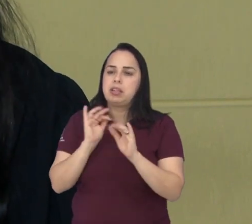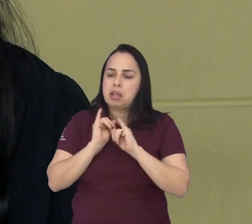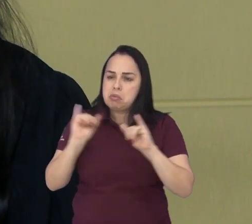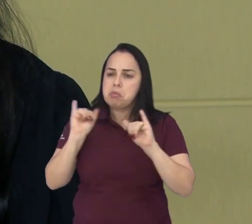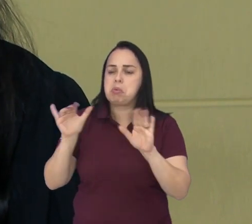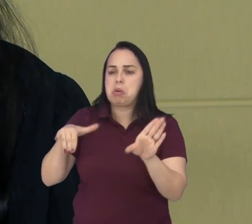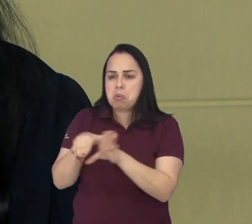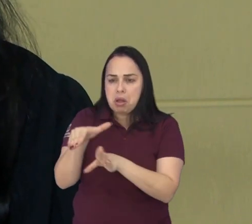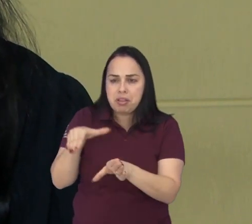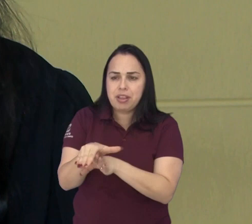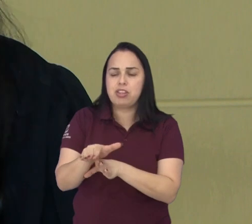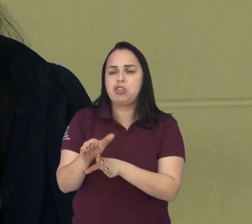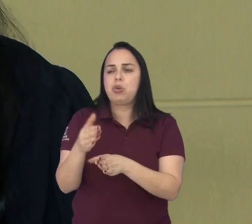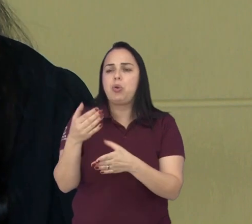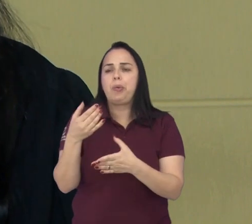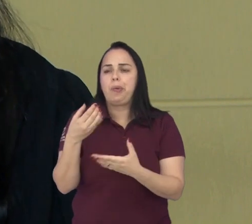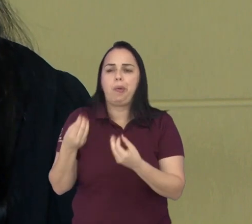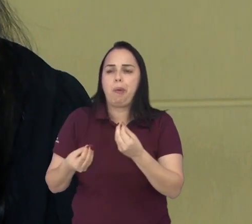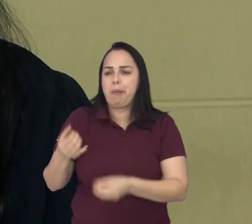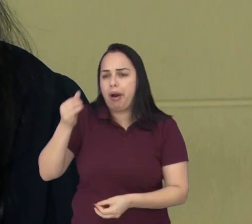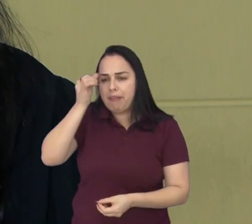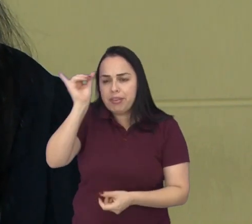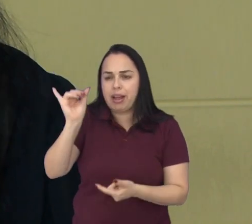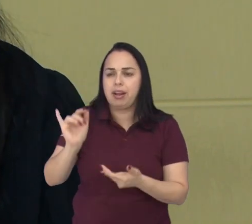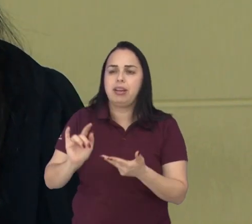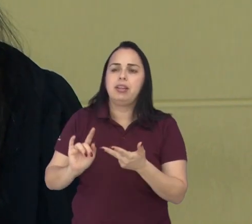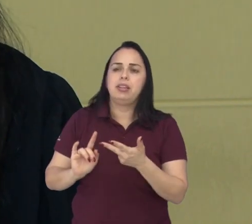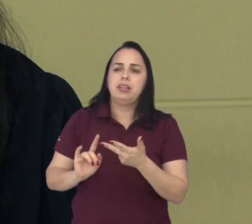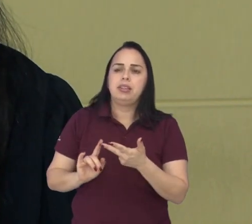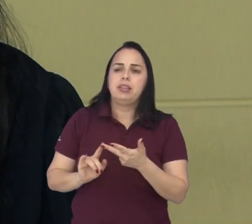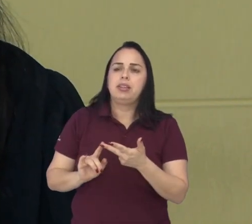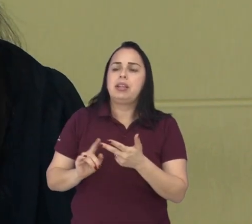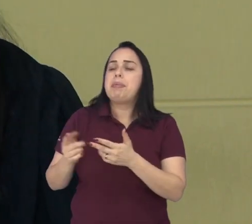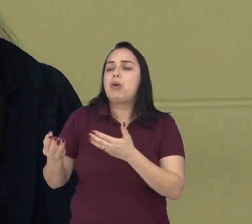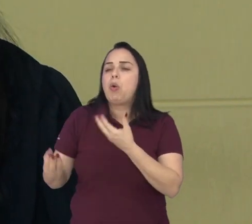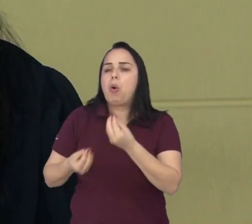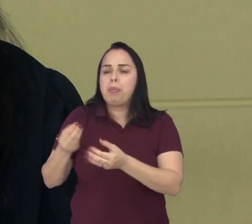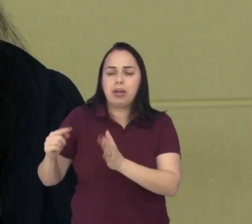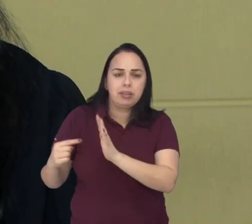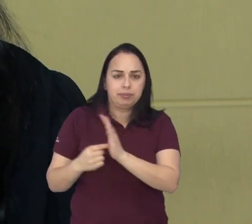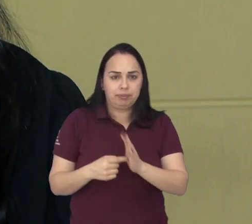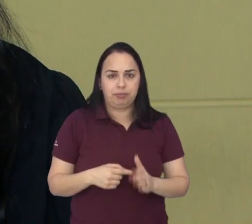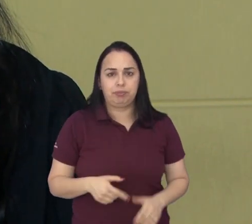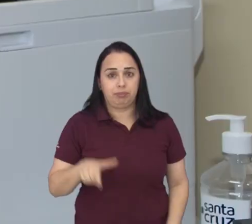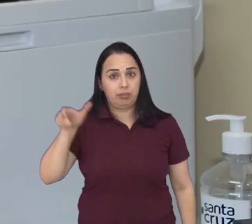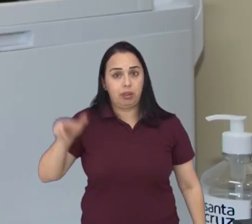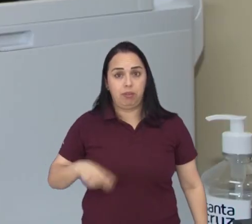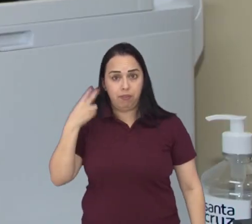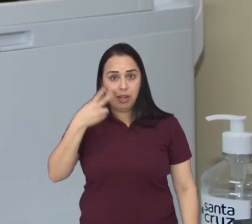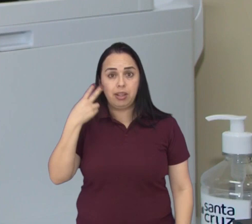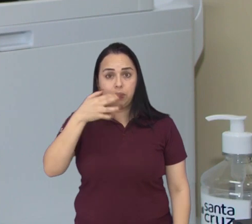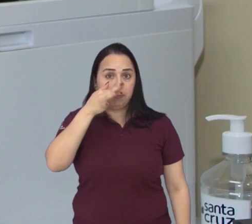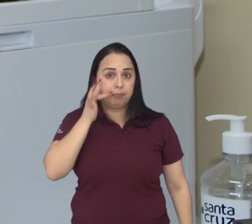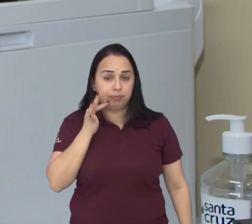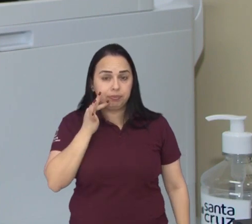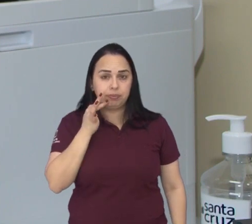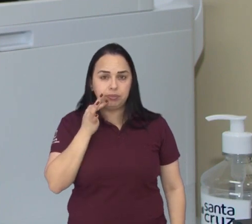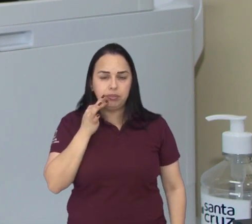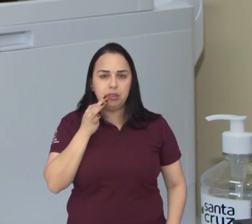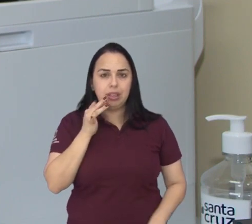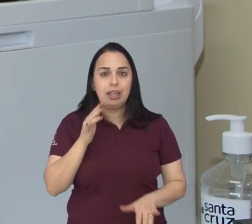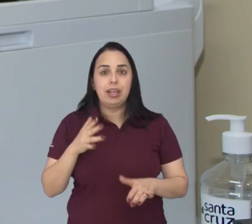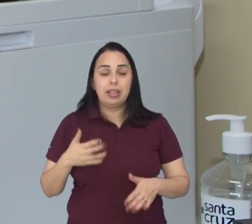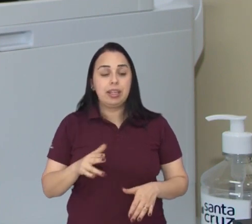prevenção, promovendo orientação adequada de como prevenir, de como proceder com as denúncias, né? Ainda de acordo com o vereador